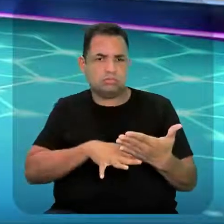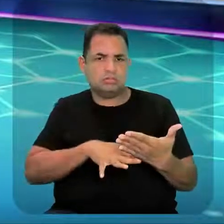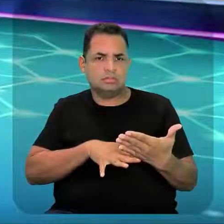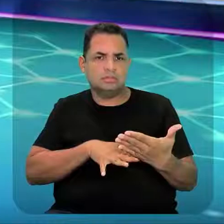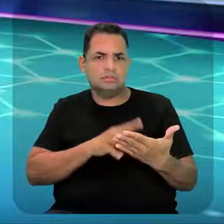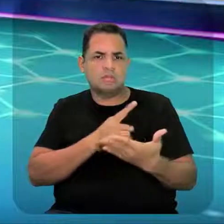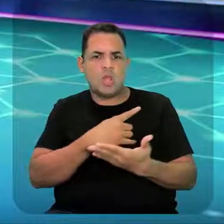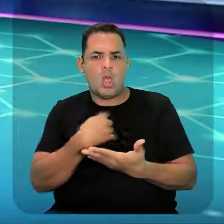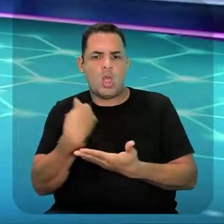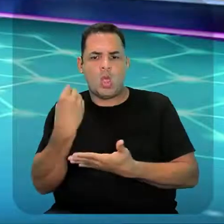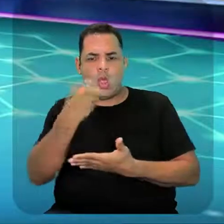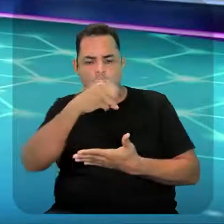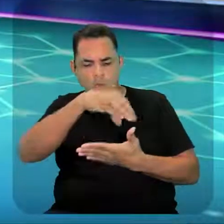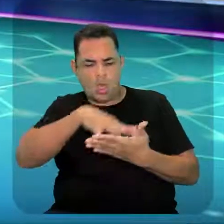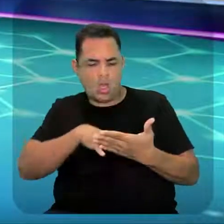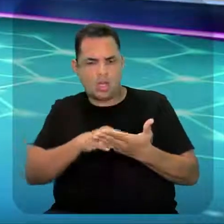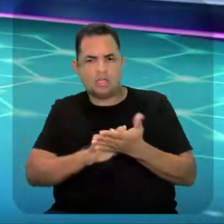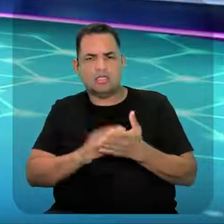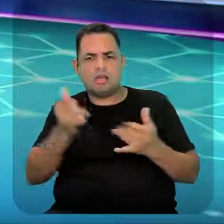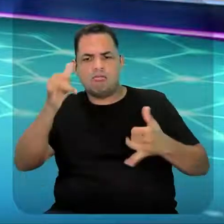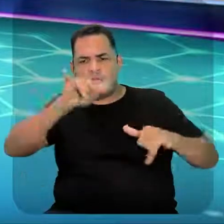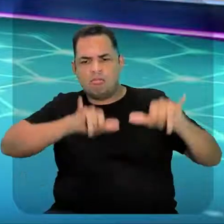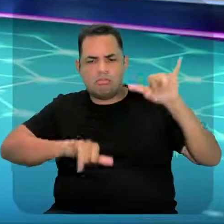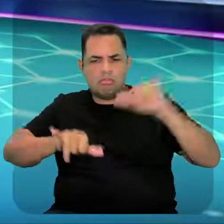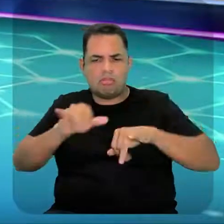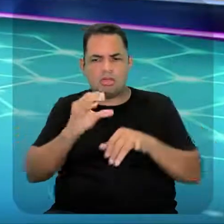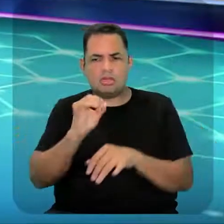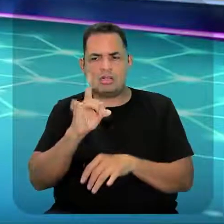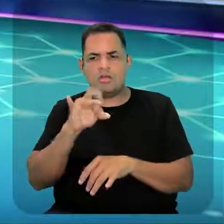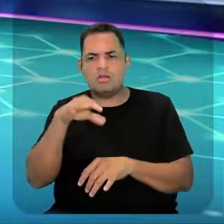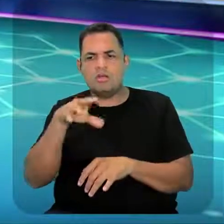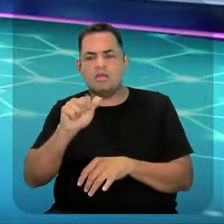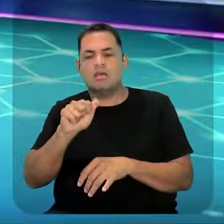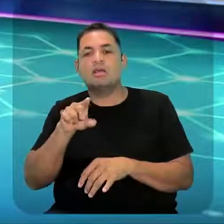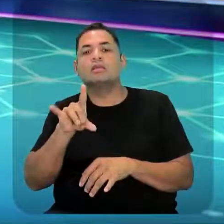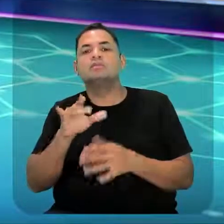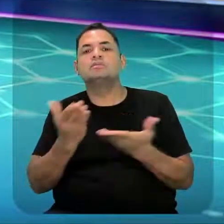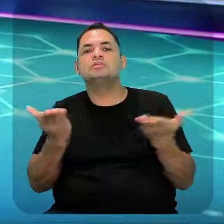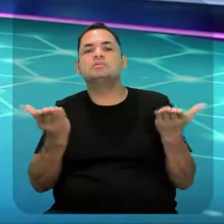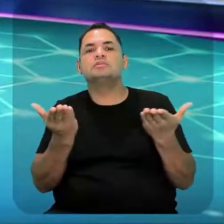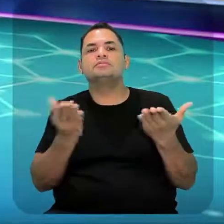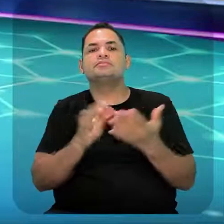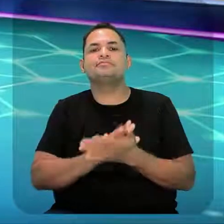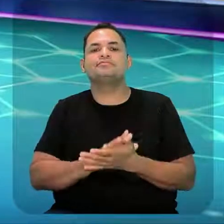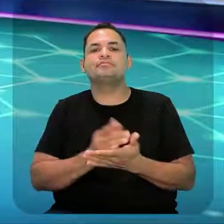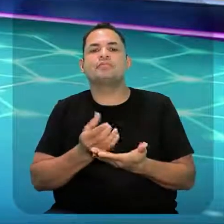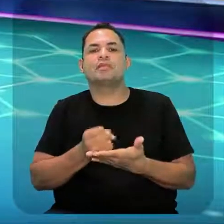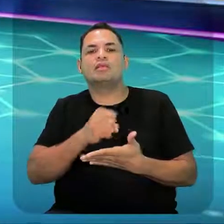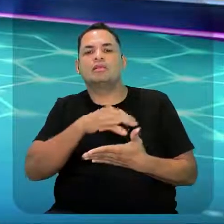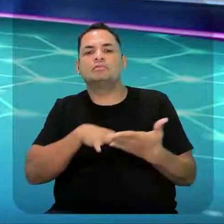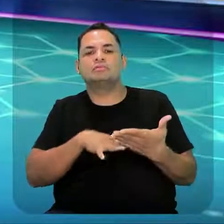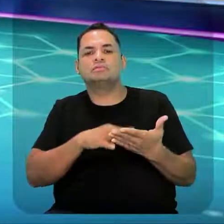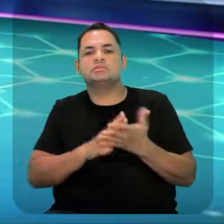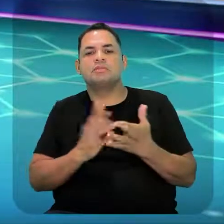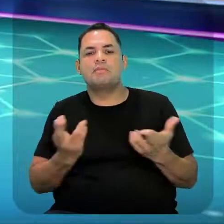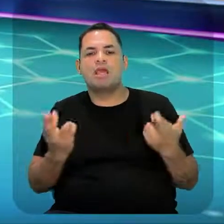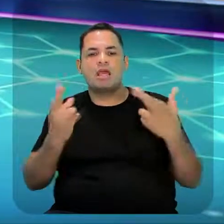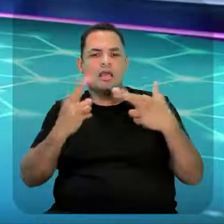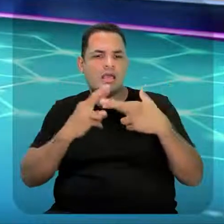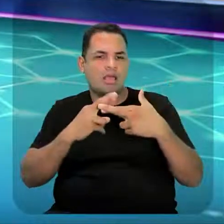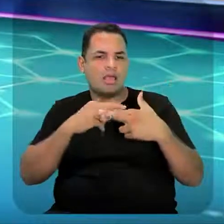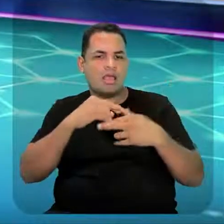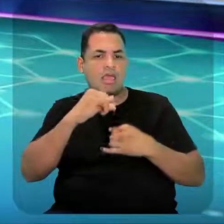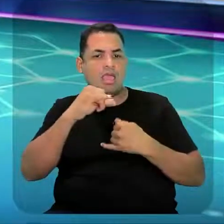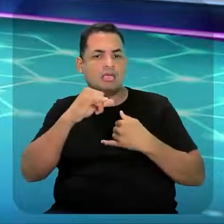As nossas questões de química orgânica, elas são muito assim. A gente vai ver algumas questões que nós vamos trabalhar reações,